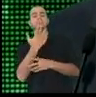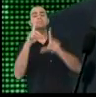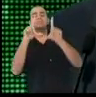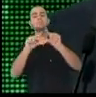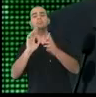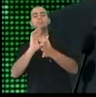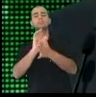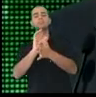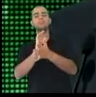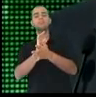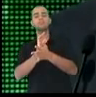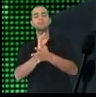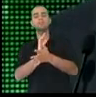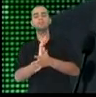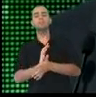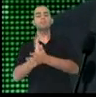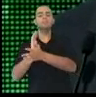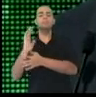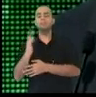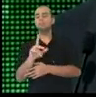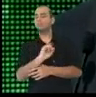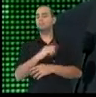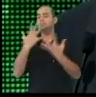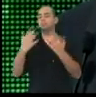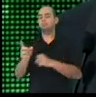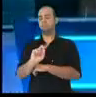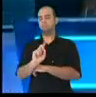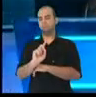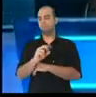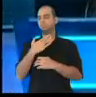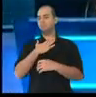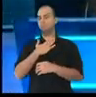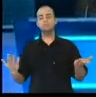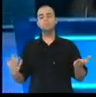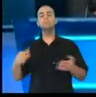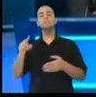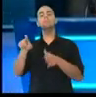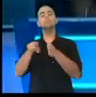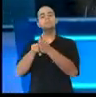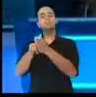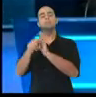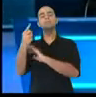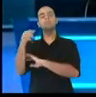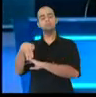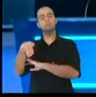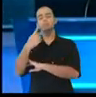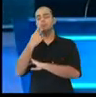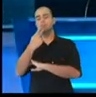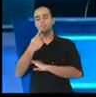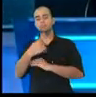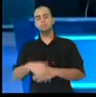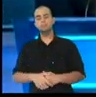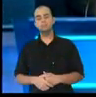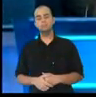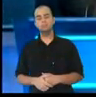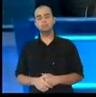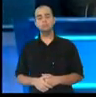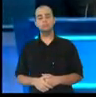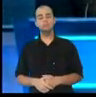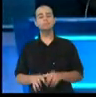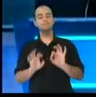para os desmatadores, não sou a favor. Muito bem. O candidato Zé Serra economizou 12 segundos. Plínio